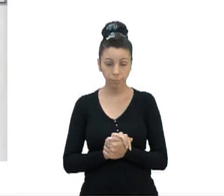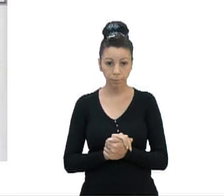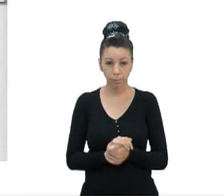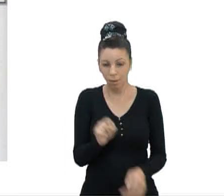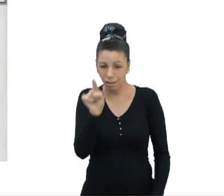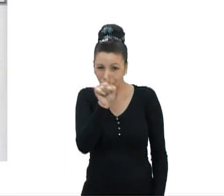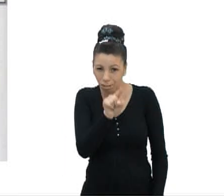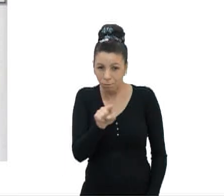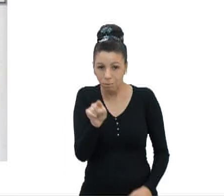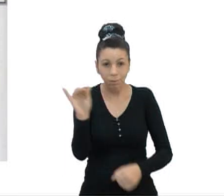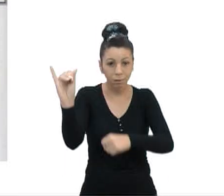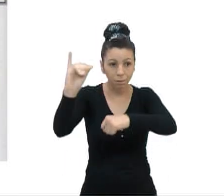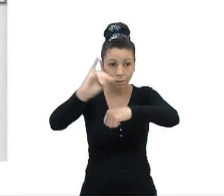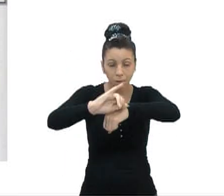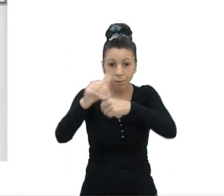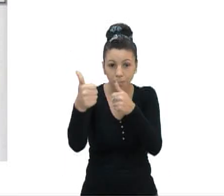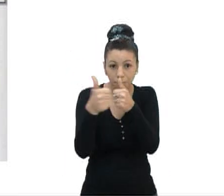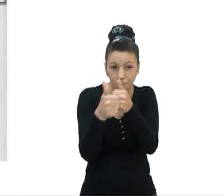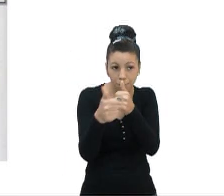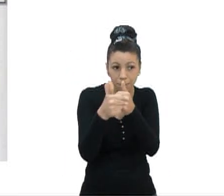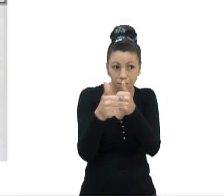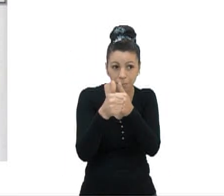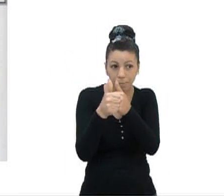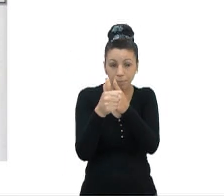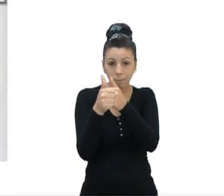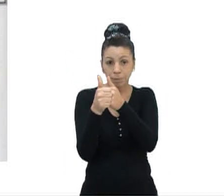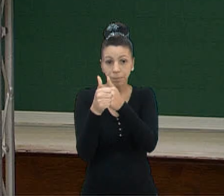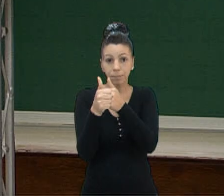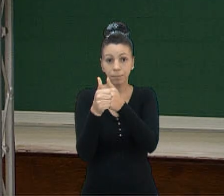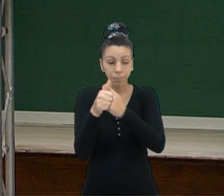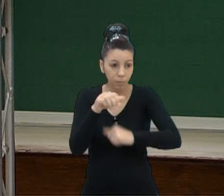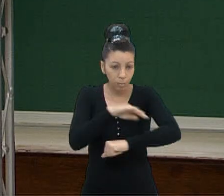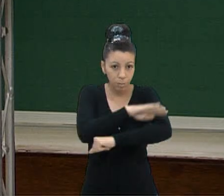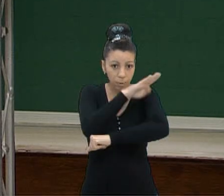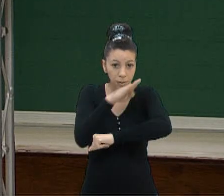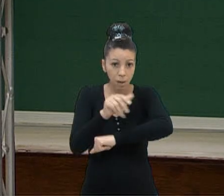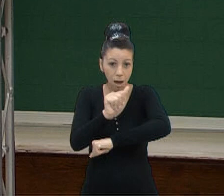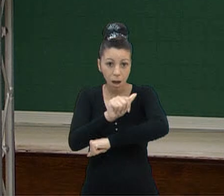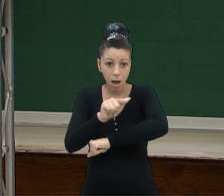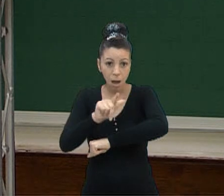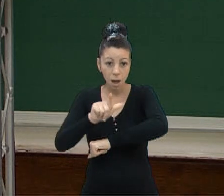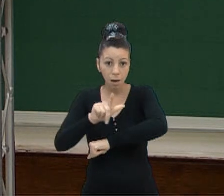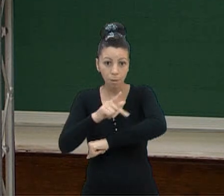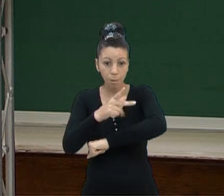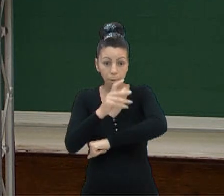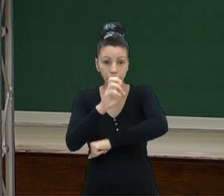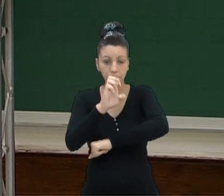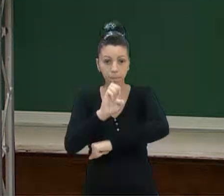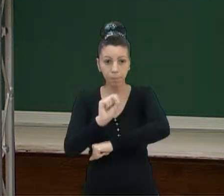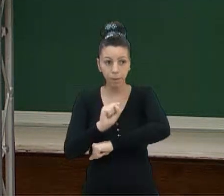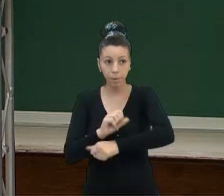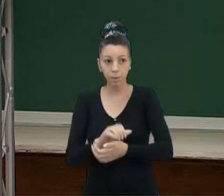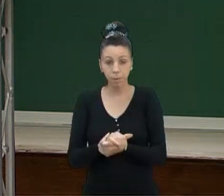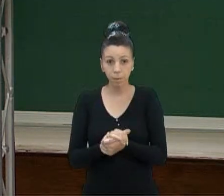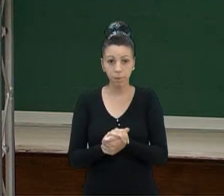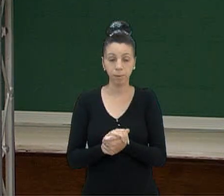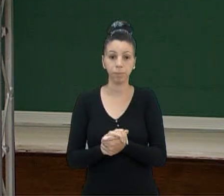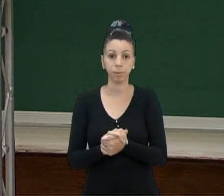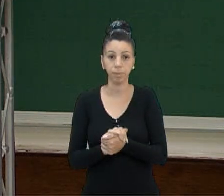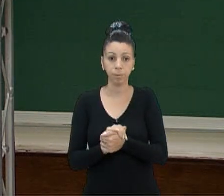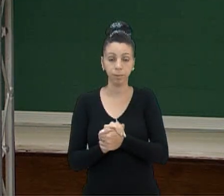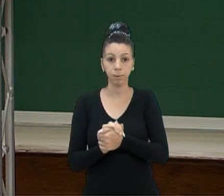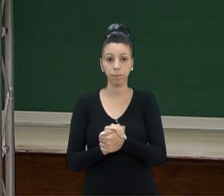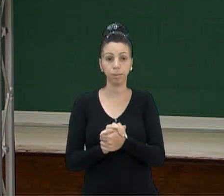parte central, perto aqui dos Alpes ainda, nós vamos ter a planície da Hungria, né, a